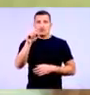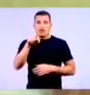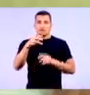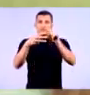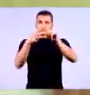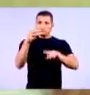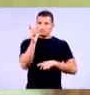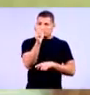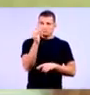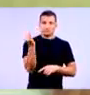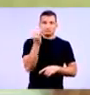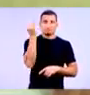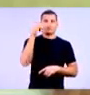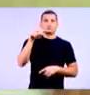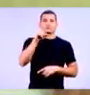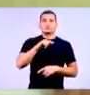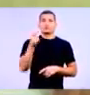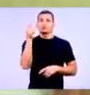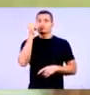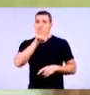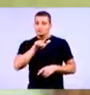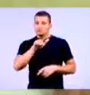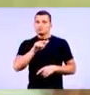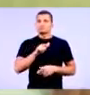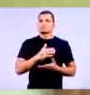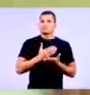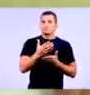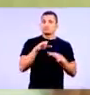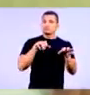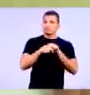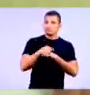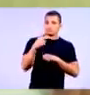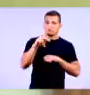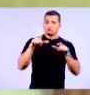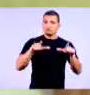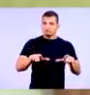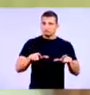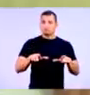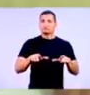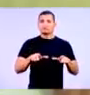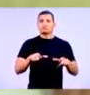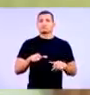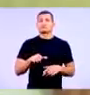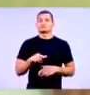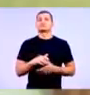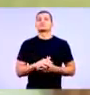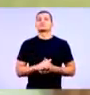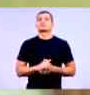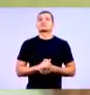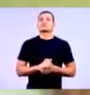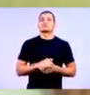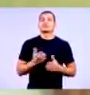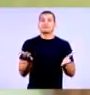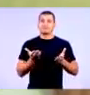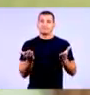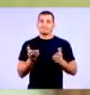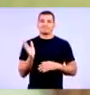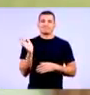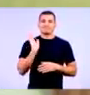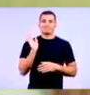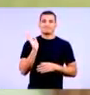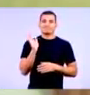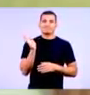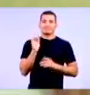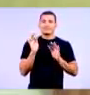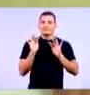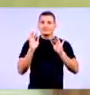no final de tudo, ter o seu diploma, ter o seu certificado. Então, a gente deseja isso para você. No mais, eu vou me despedindo aqui, que estamos